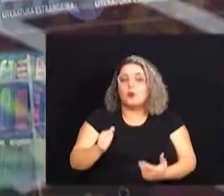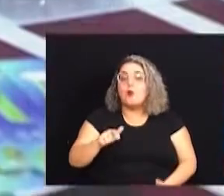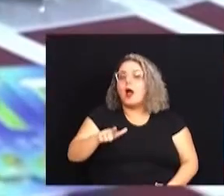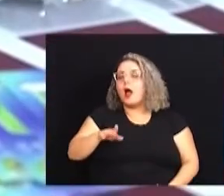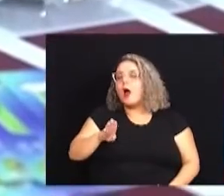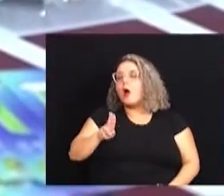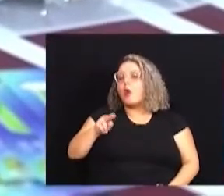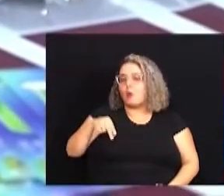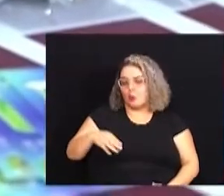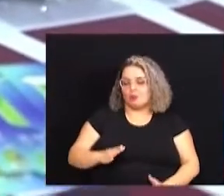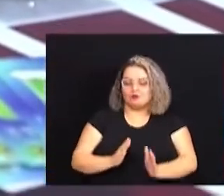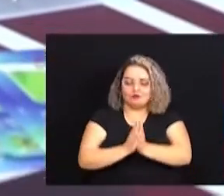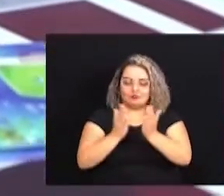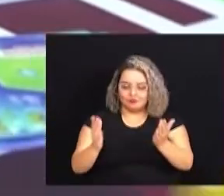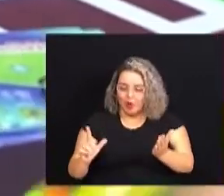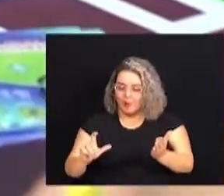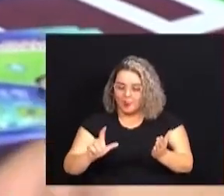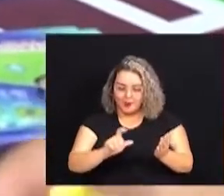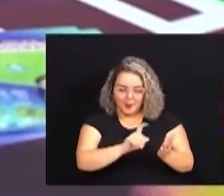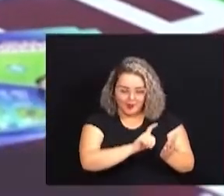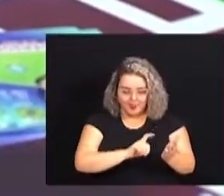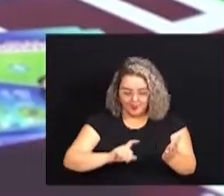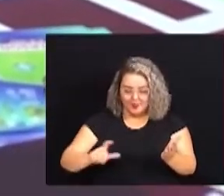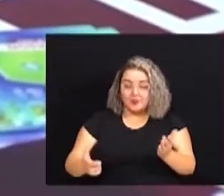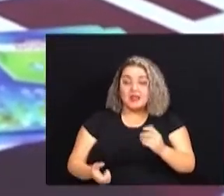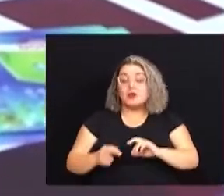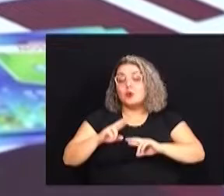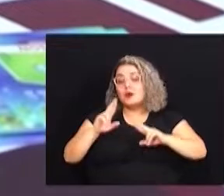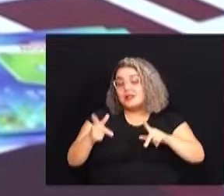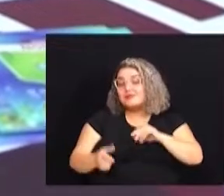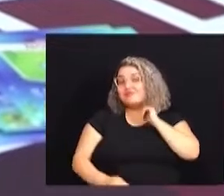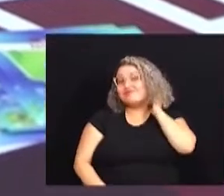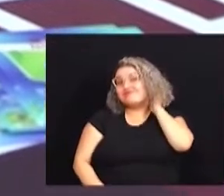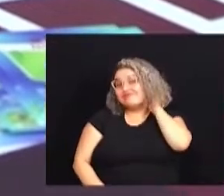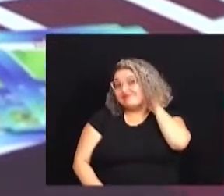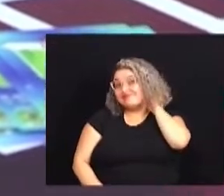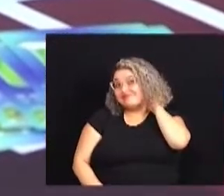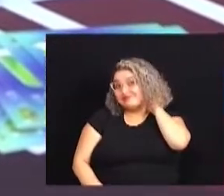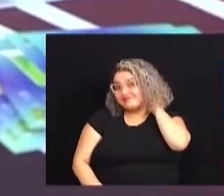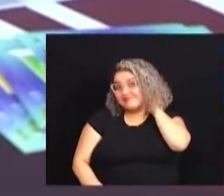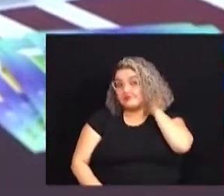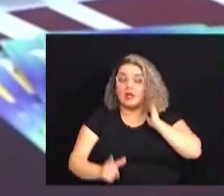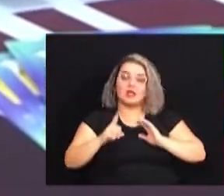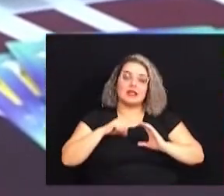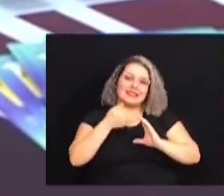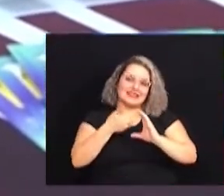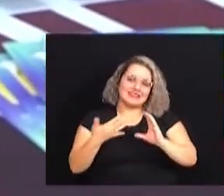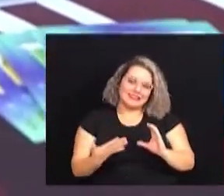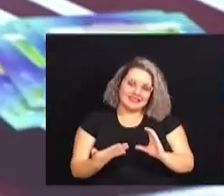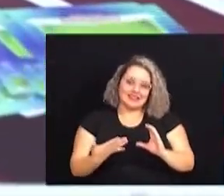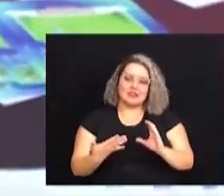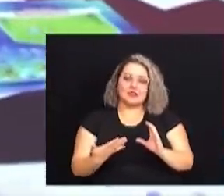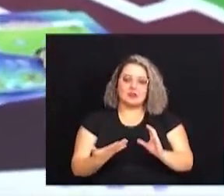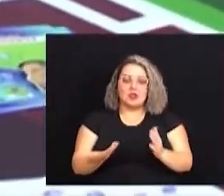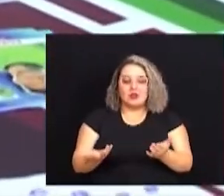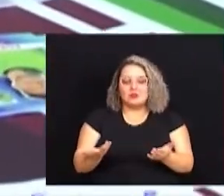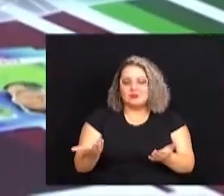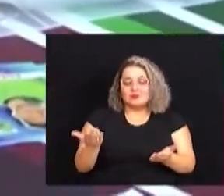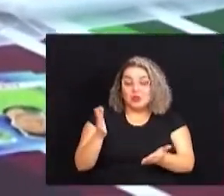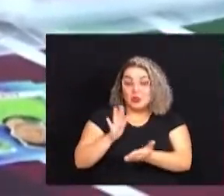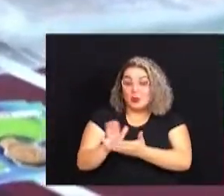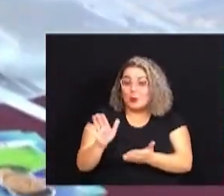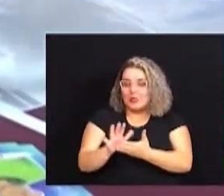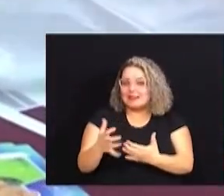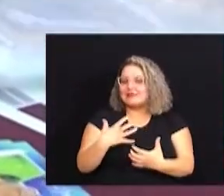Então, uma coisa complicada no caso do álbum é que ele tem essa característica de ser um consumo que tem